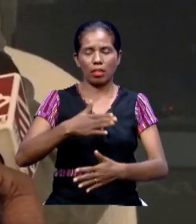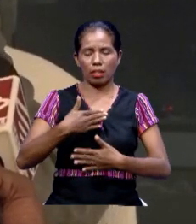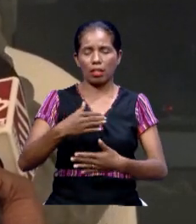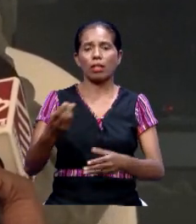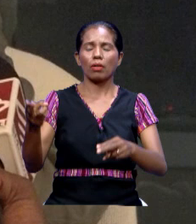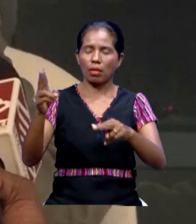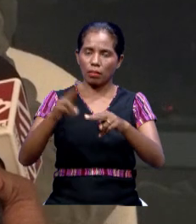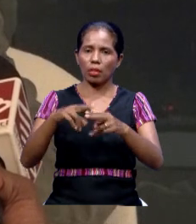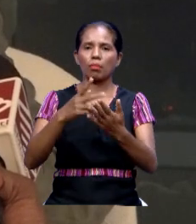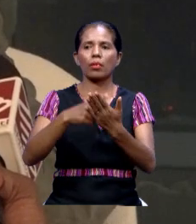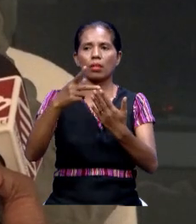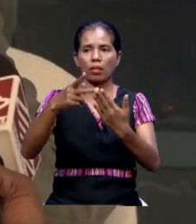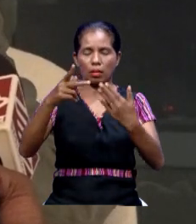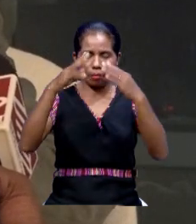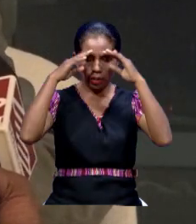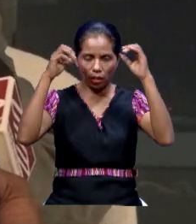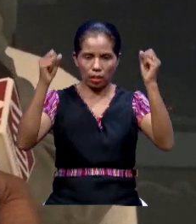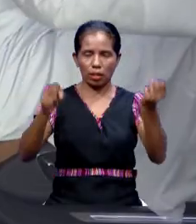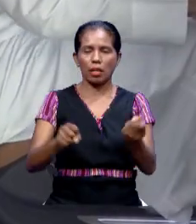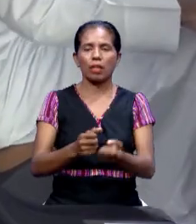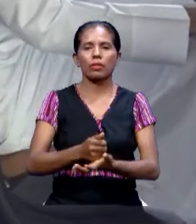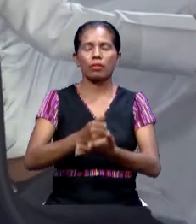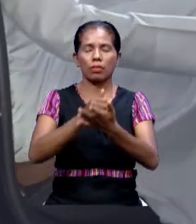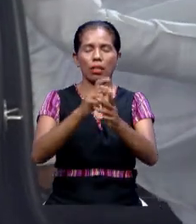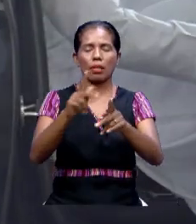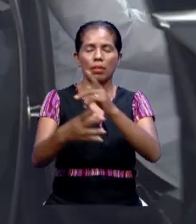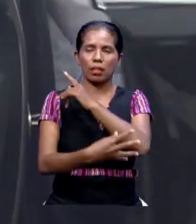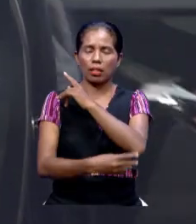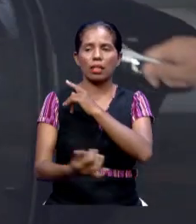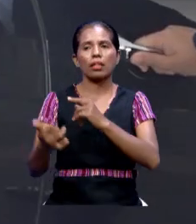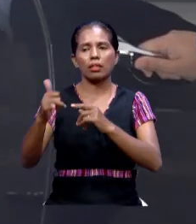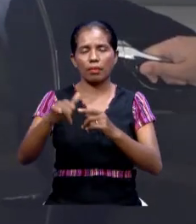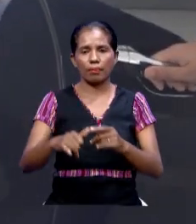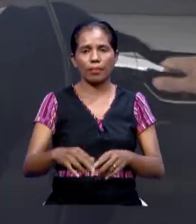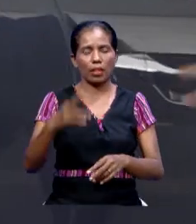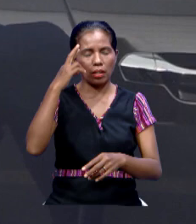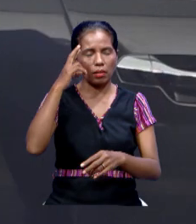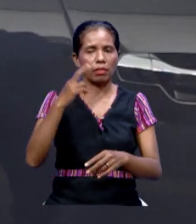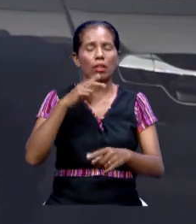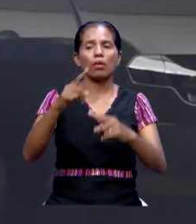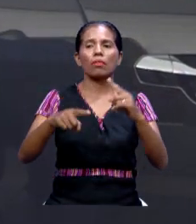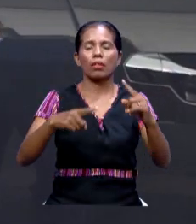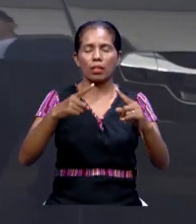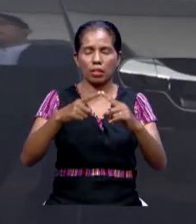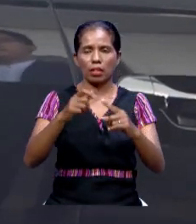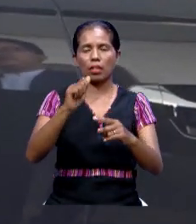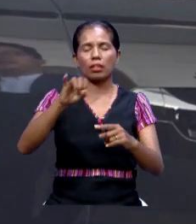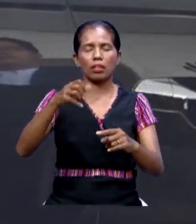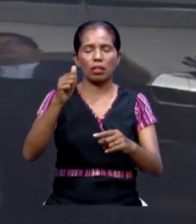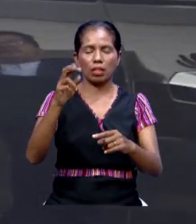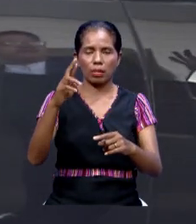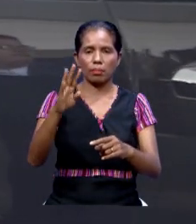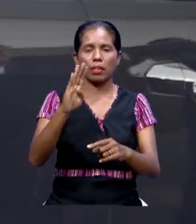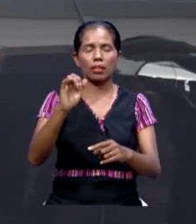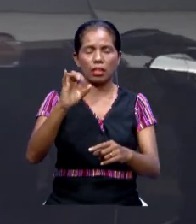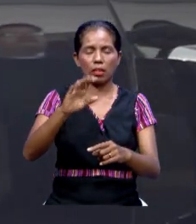o programa de presidência, halo de dar uma ajuda aqui a Xira. Ramos Horta Mos informa, Baigira Azerbaijão foi apoio para